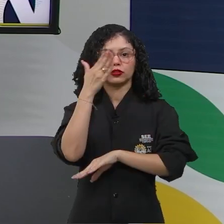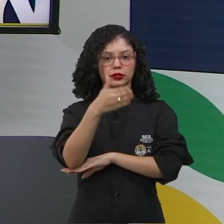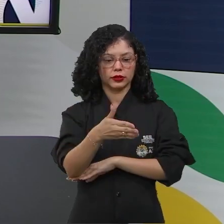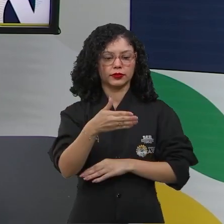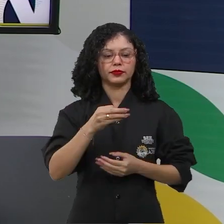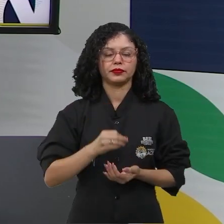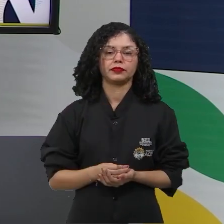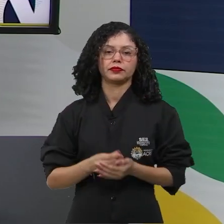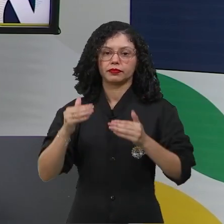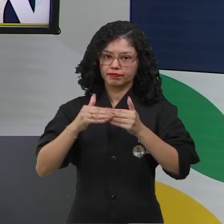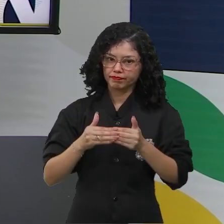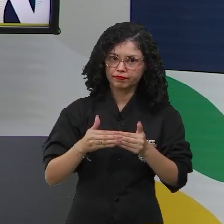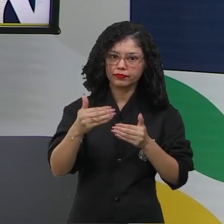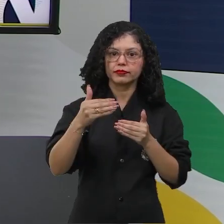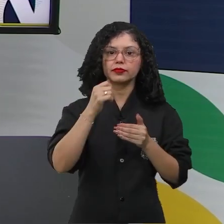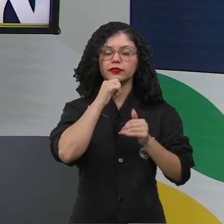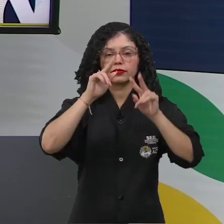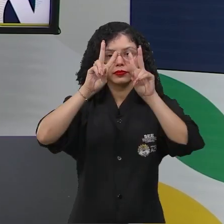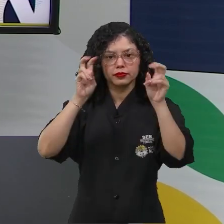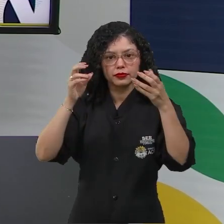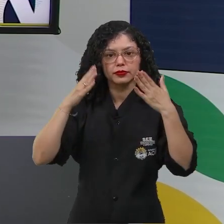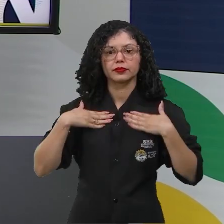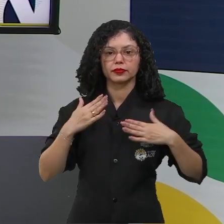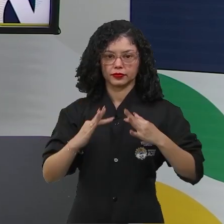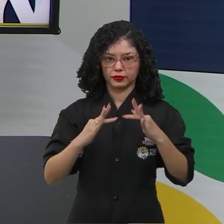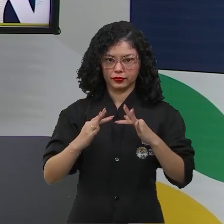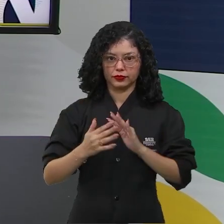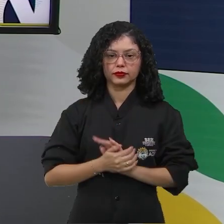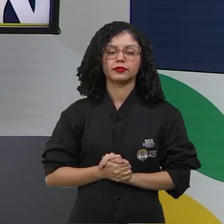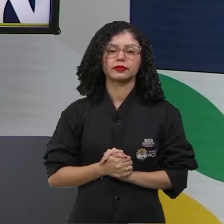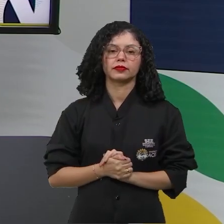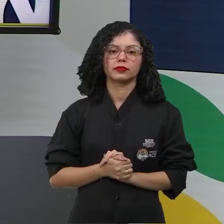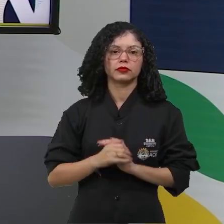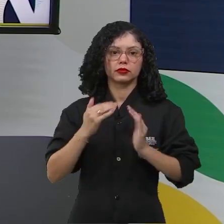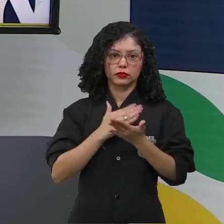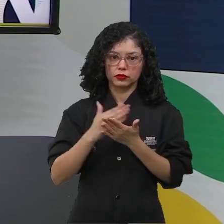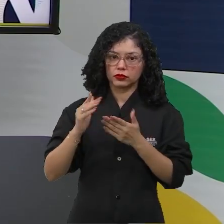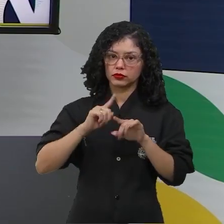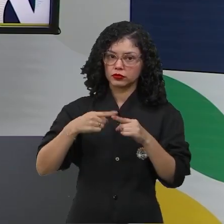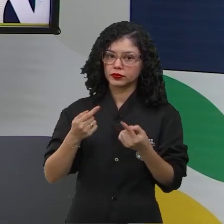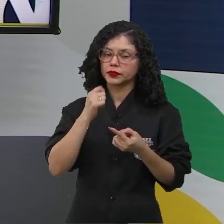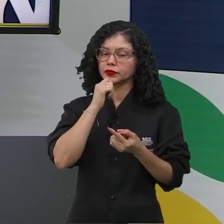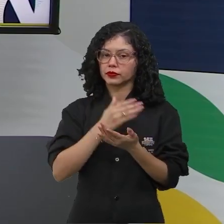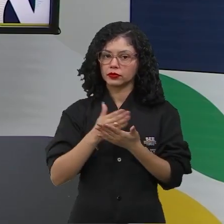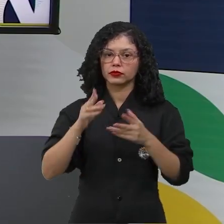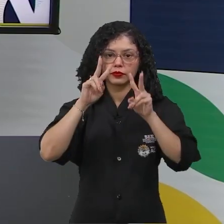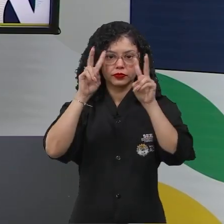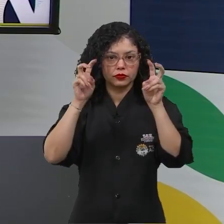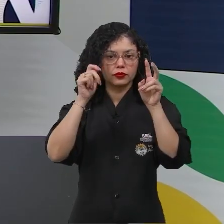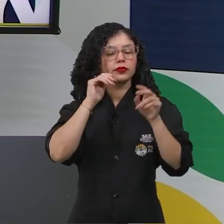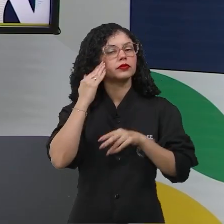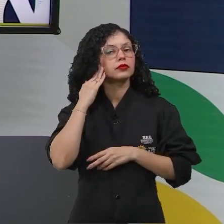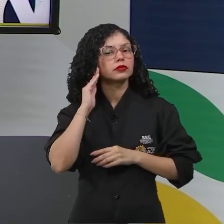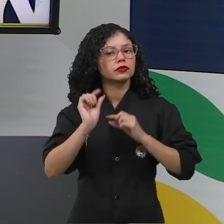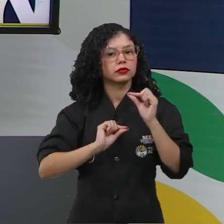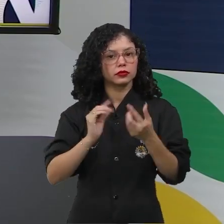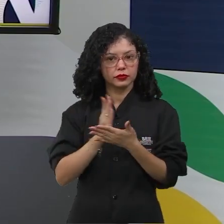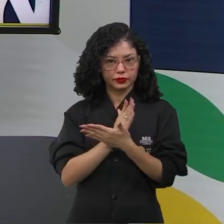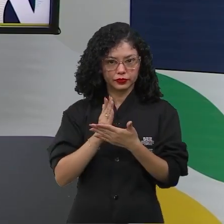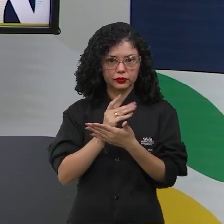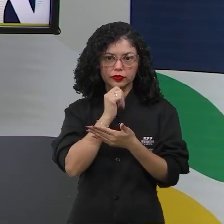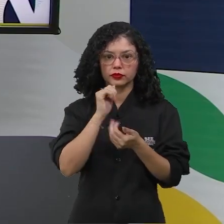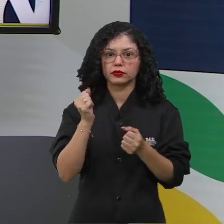direcionamento que vai além do aspecto físico, ok? Isso inicialmente, porém a gente vai começar a abordar e entender que